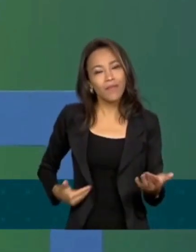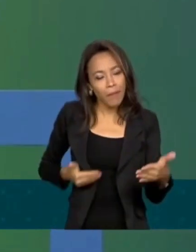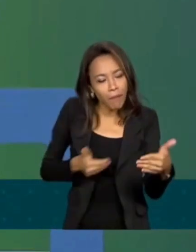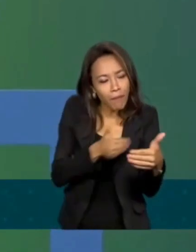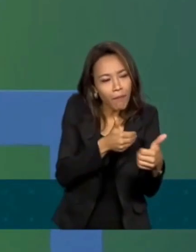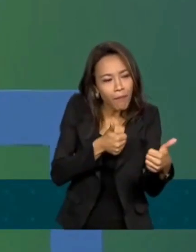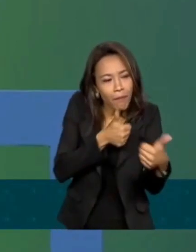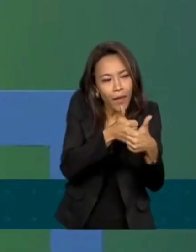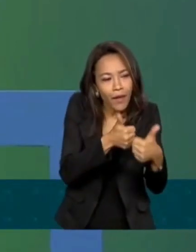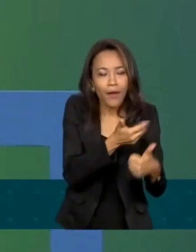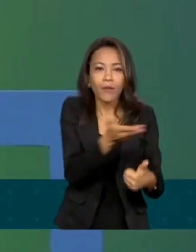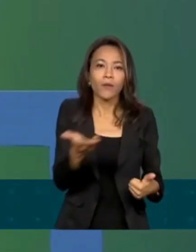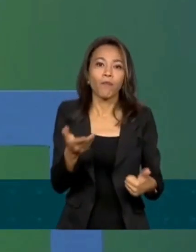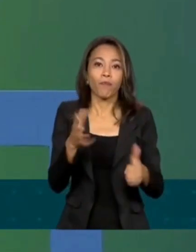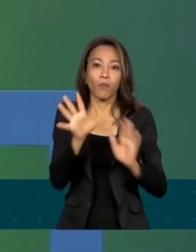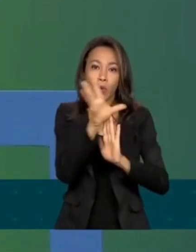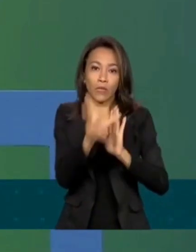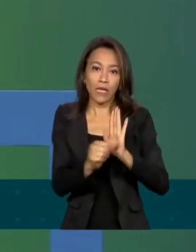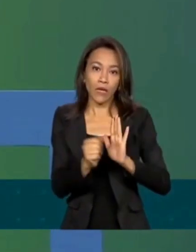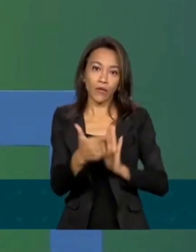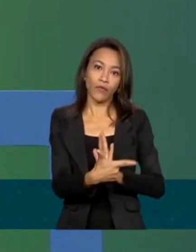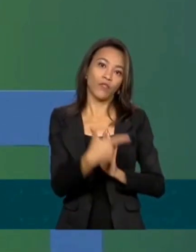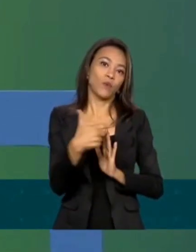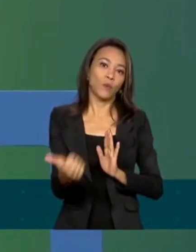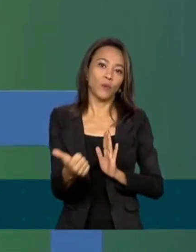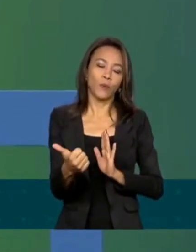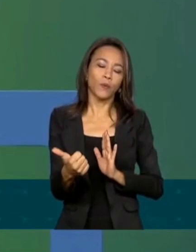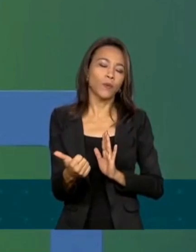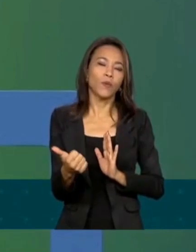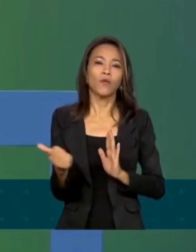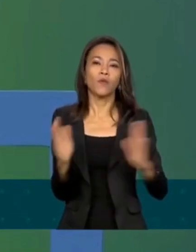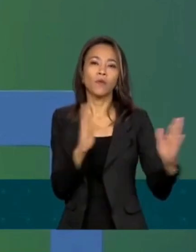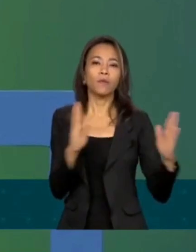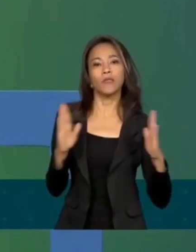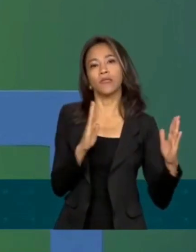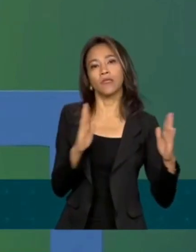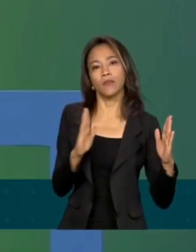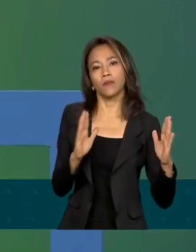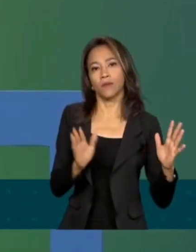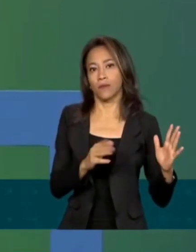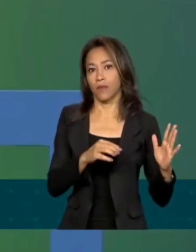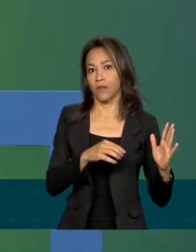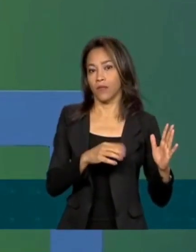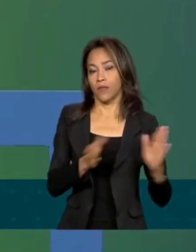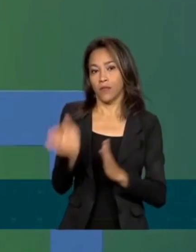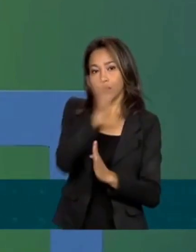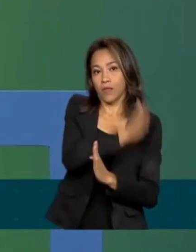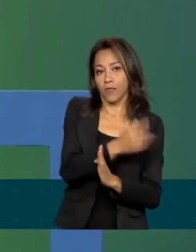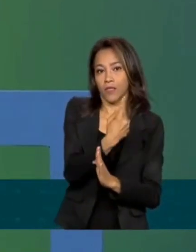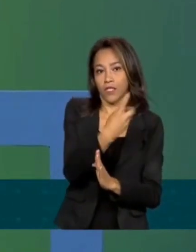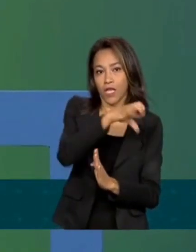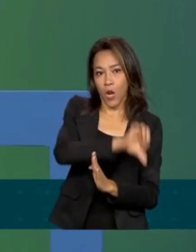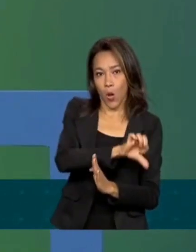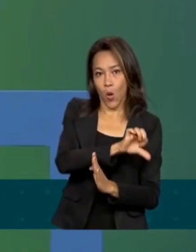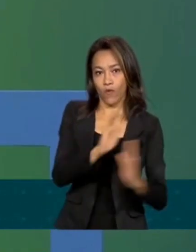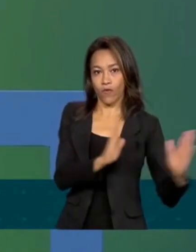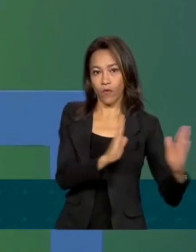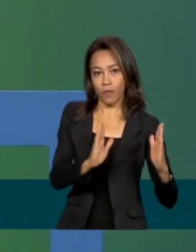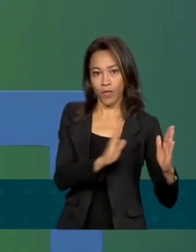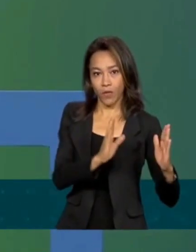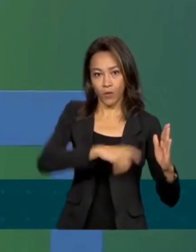Diz que o século XXI foi o século XIX foi o século dos